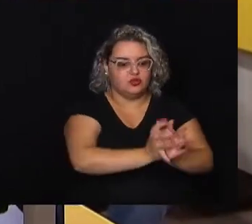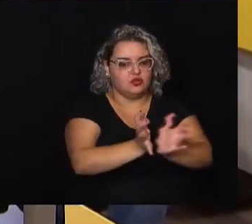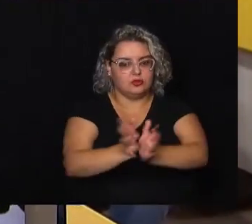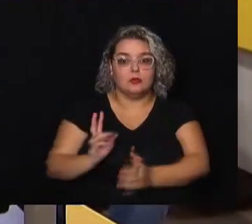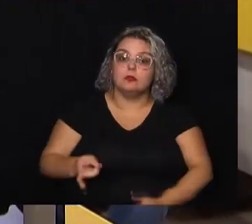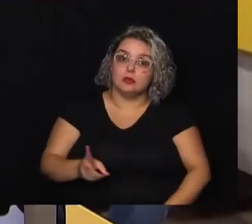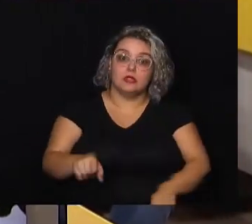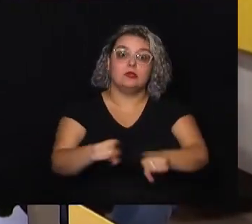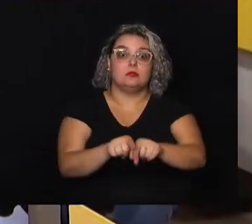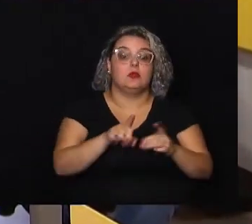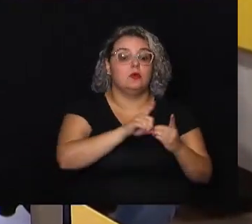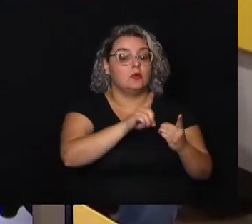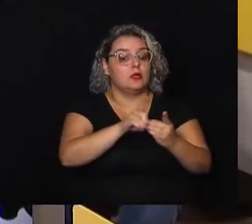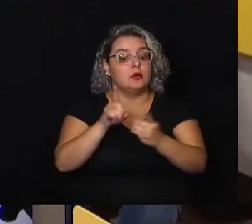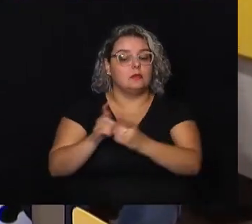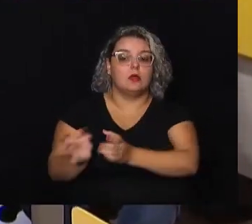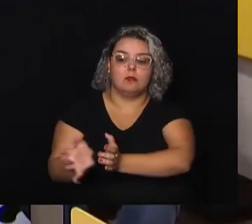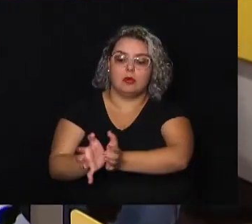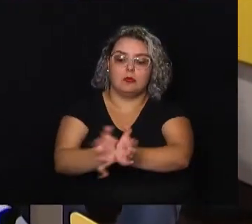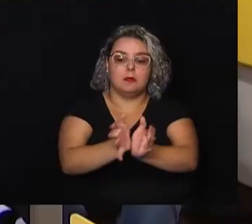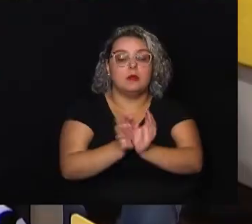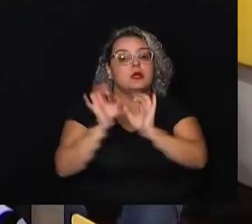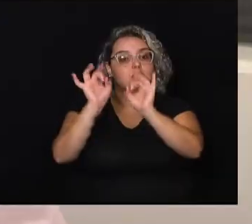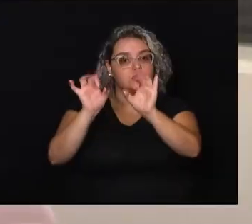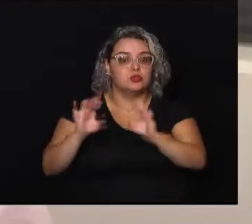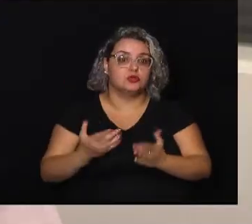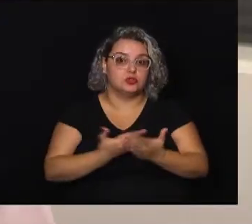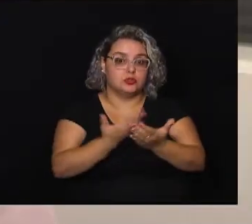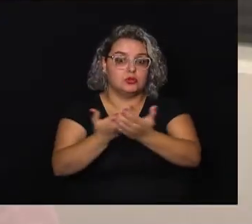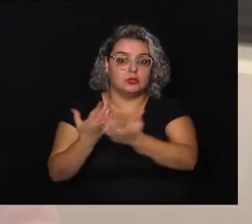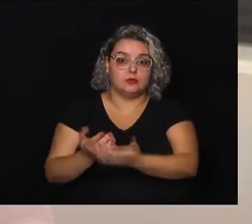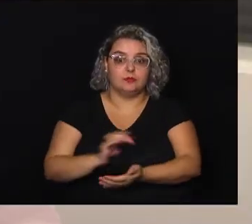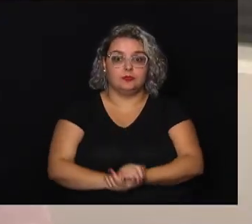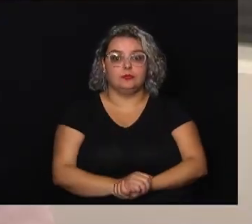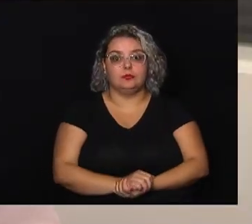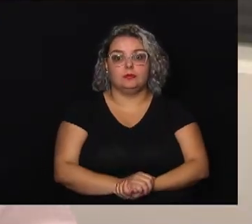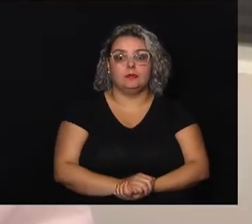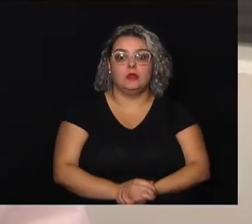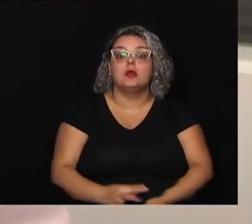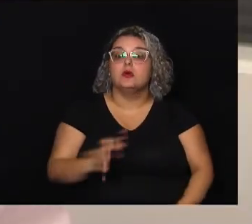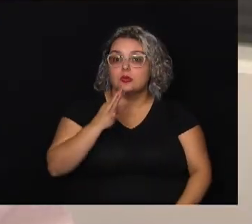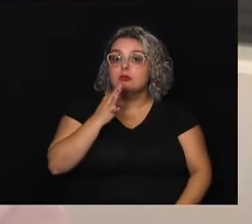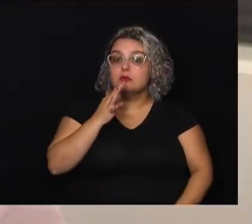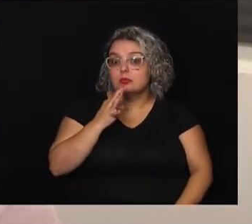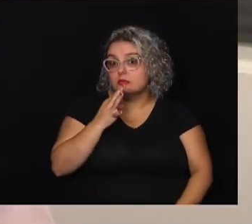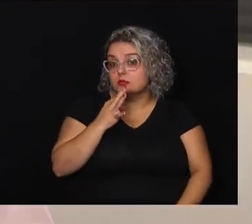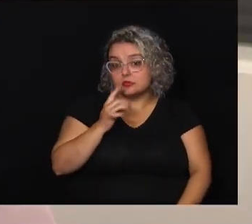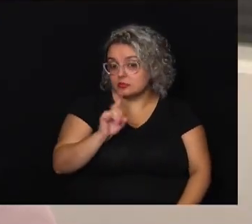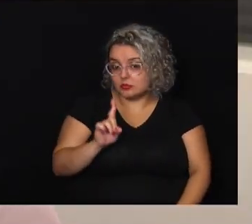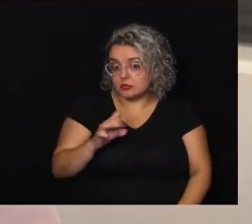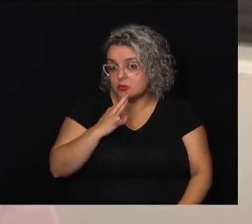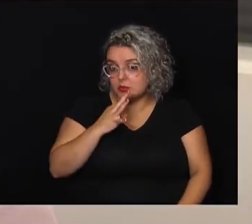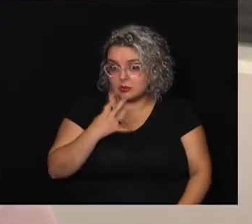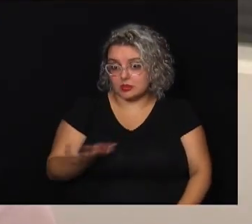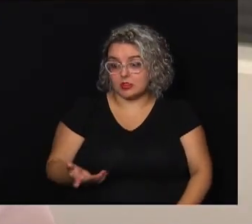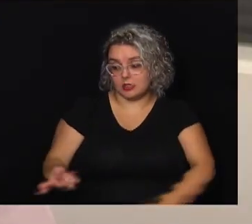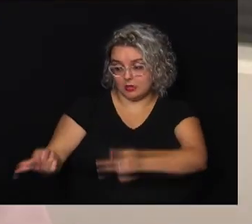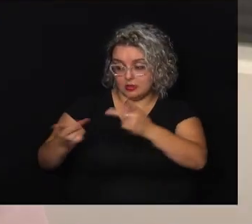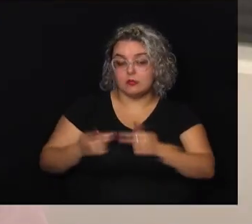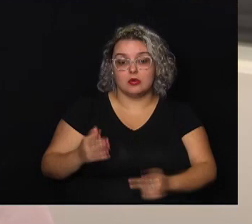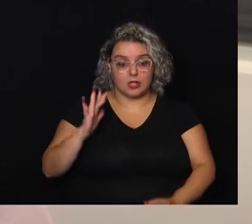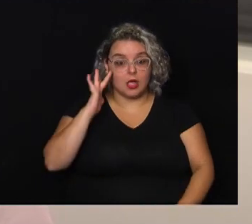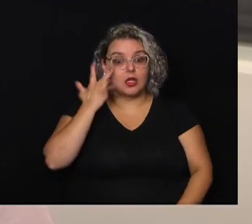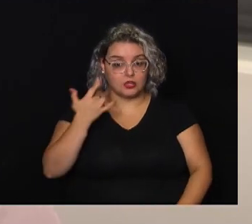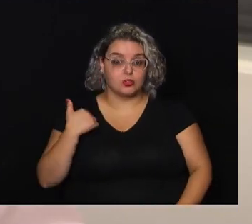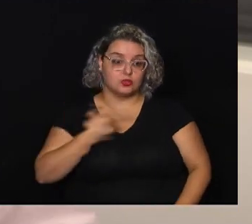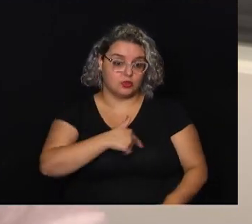além do atendimento às comissões especiais de estudos. Eu não conhecia o pessoal veio por conta de considerar que o